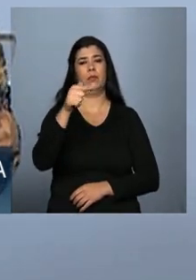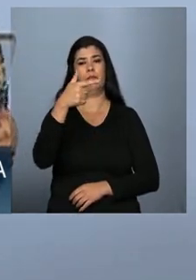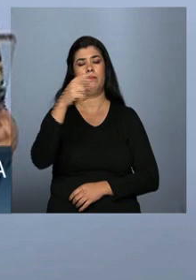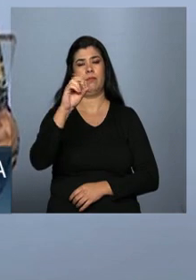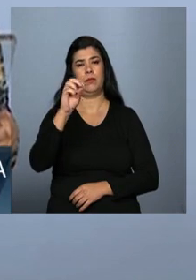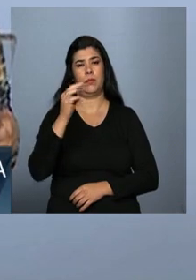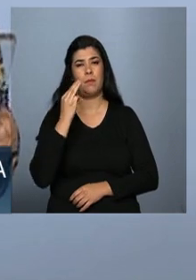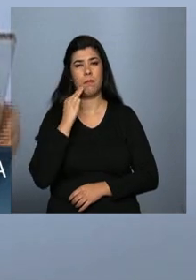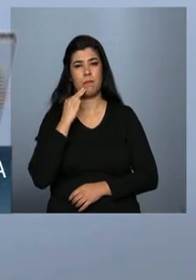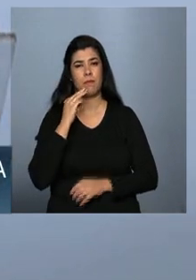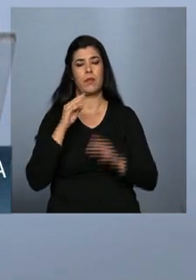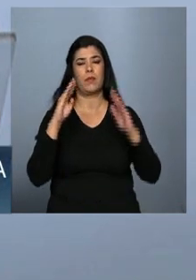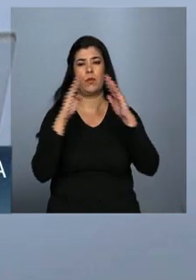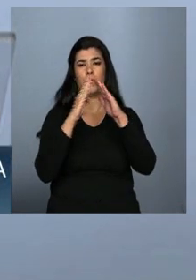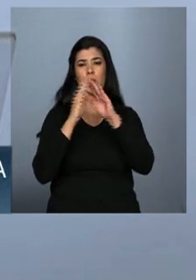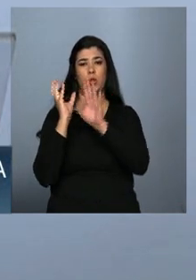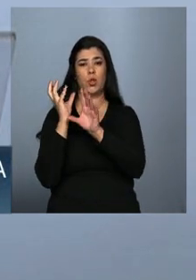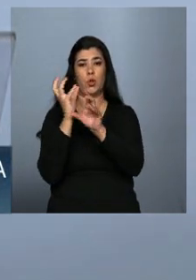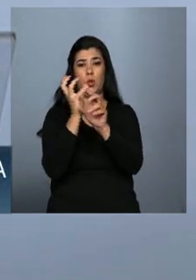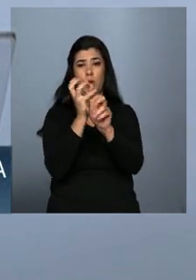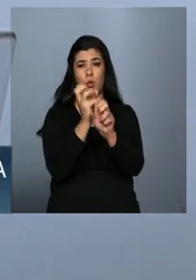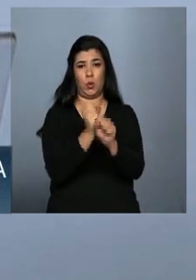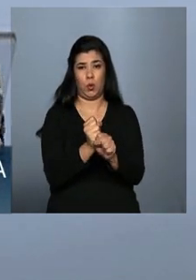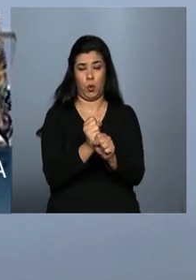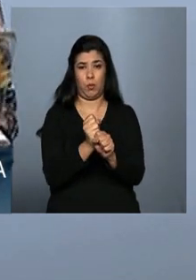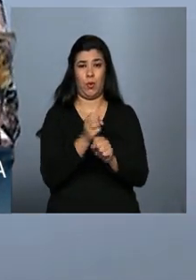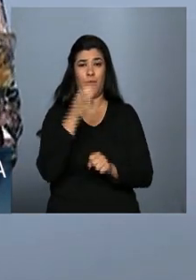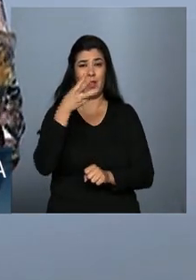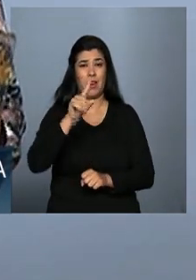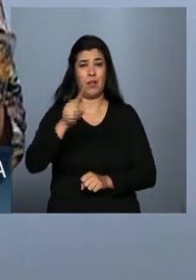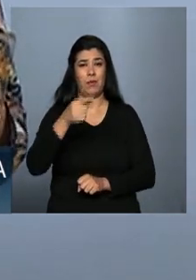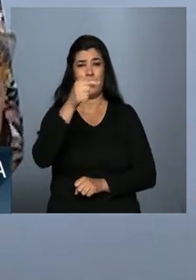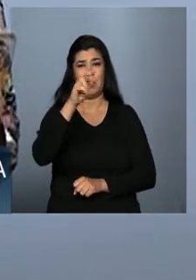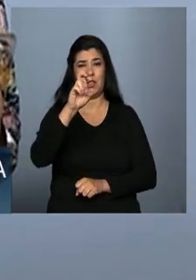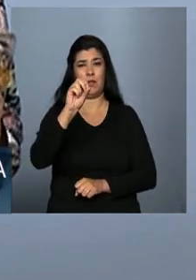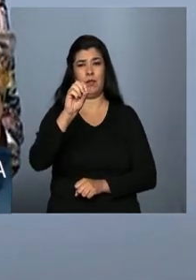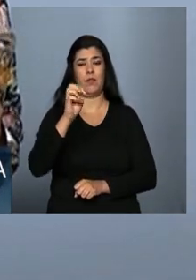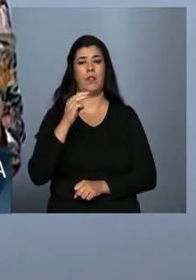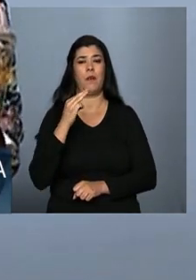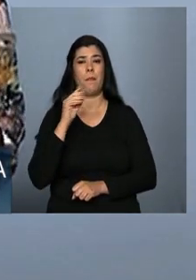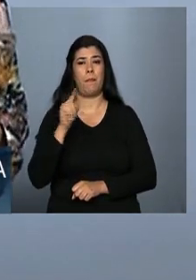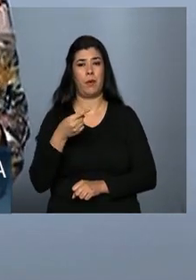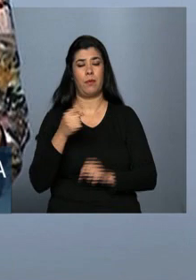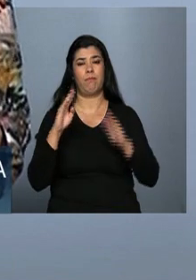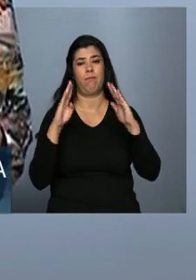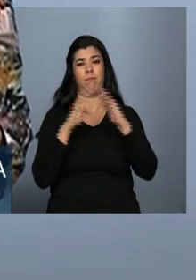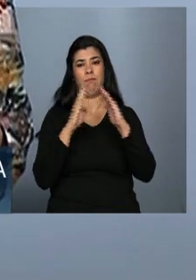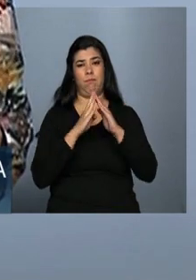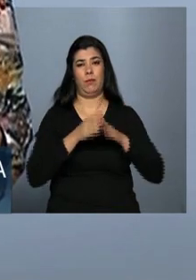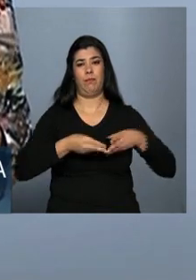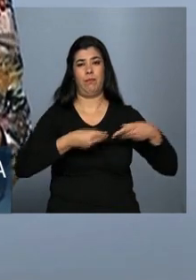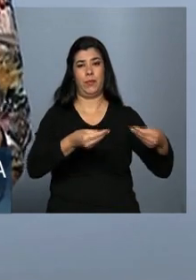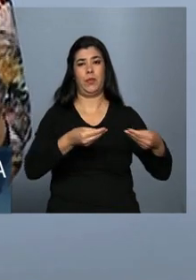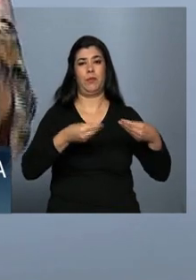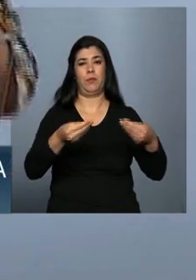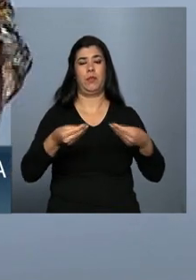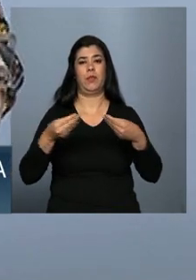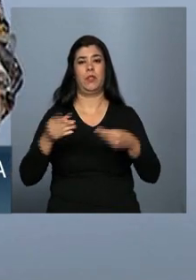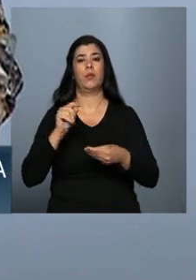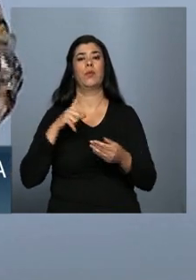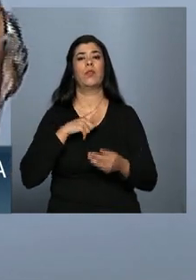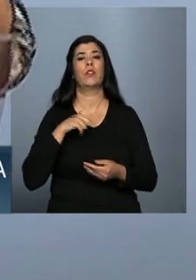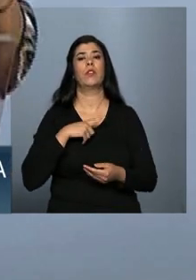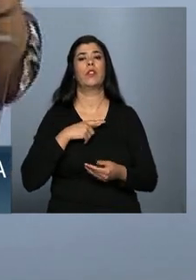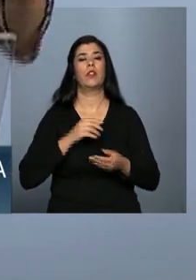3.750.000 moradias. E eu quero dizer para vocês o seguinte: o que que disso nós já entregamos? E